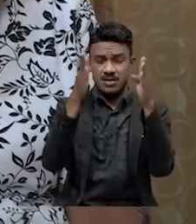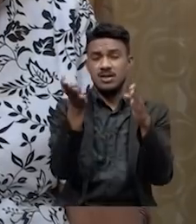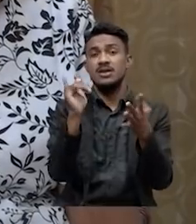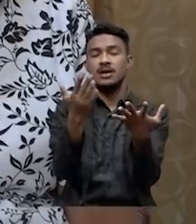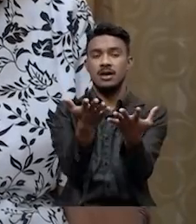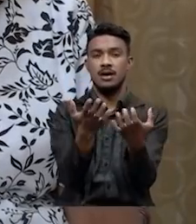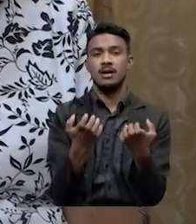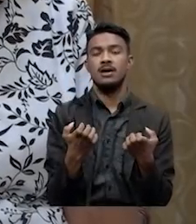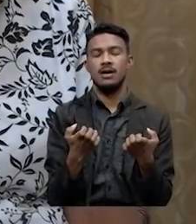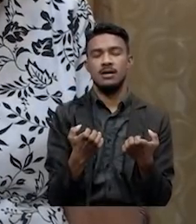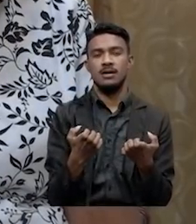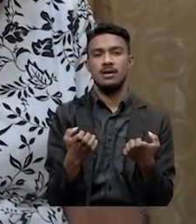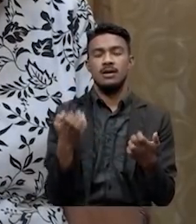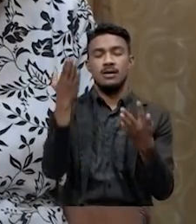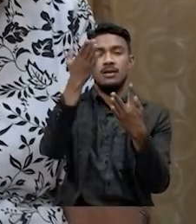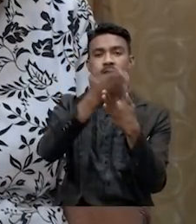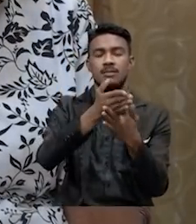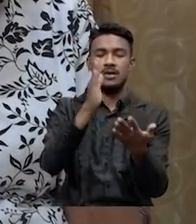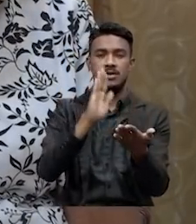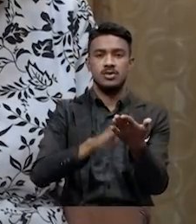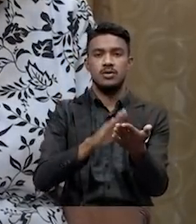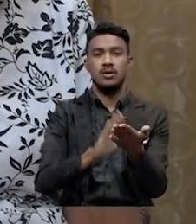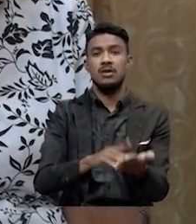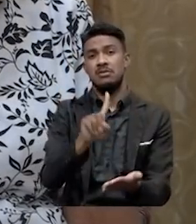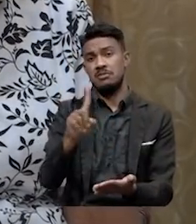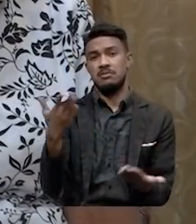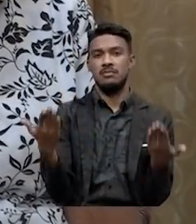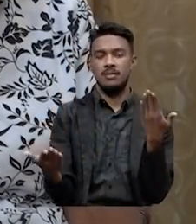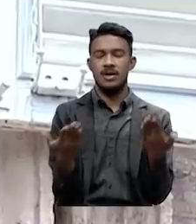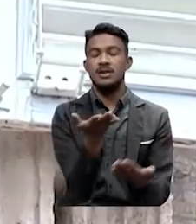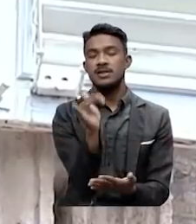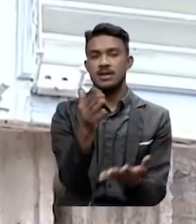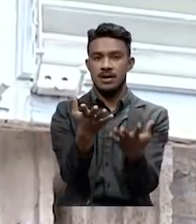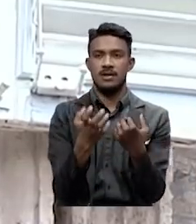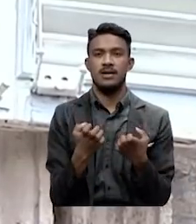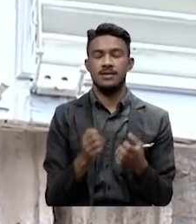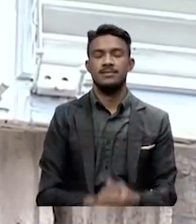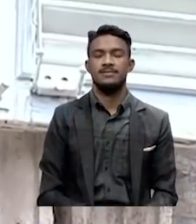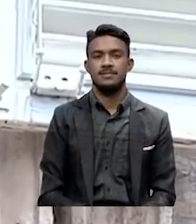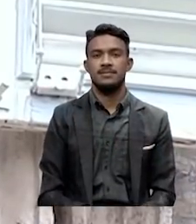hakarak, tama iscola ide nebe, haka sirene hakarak.